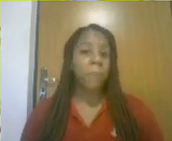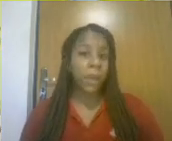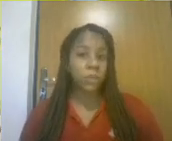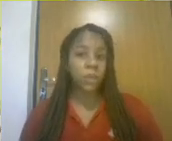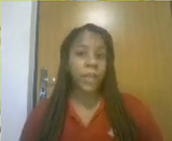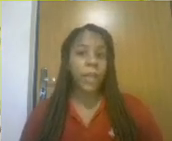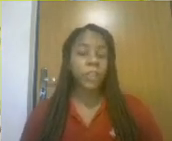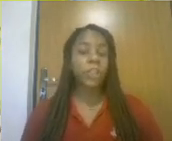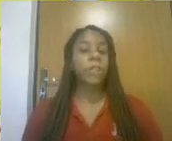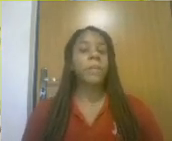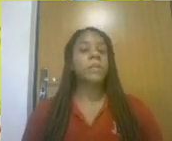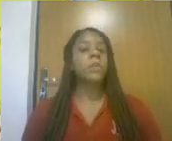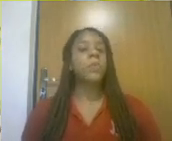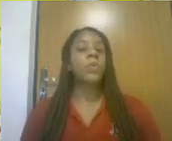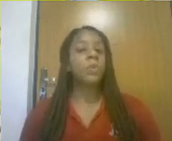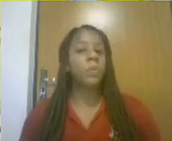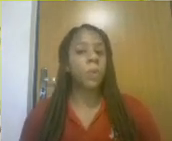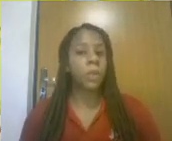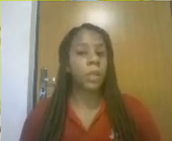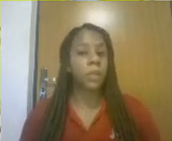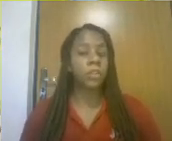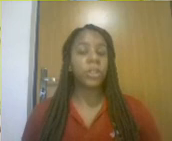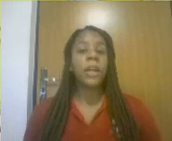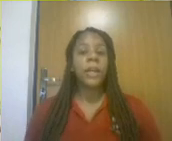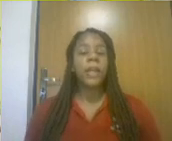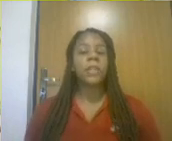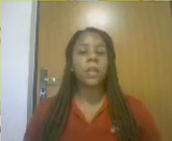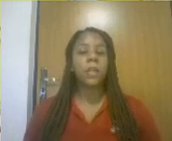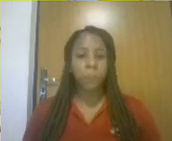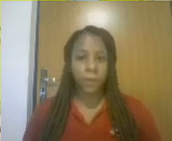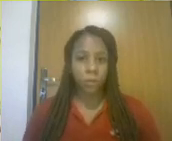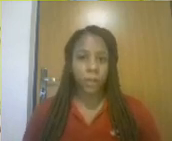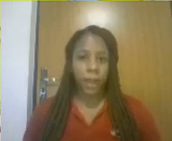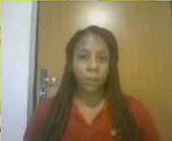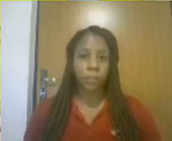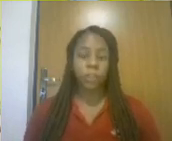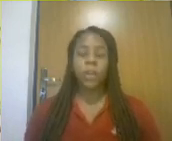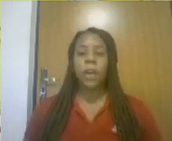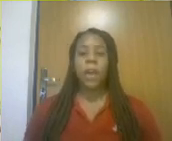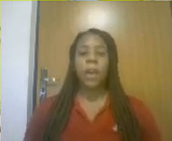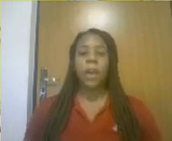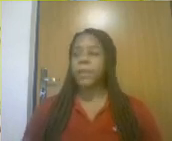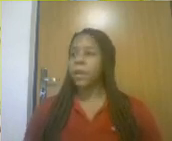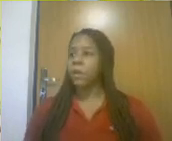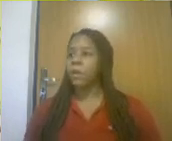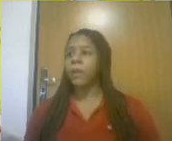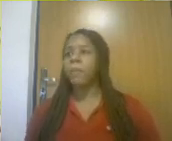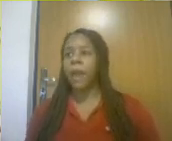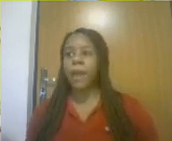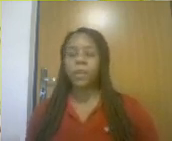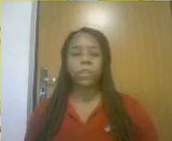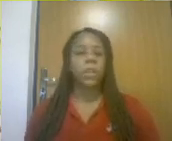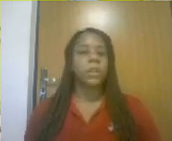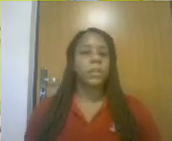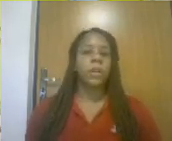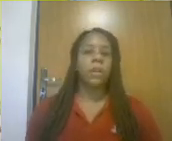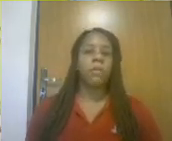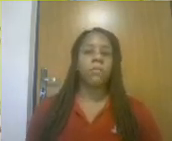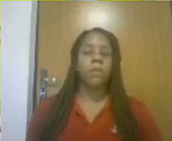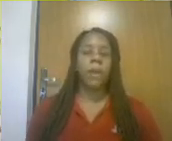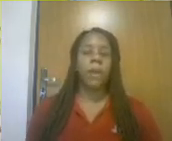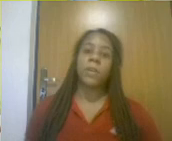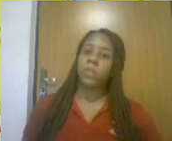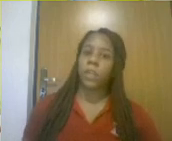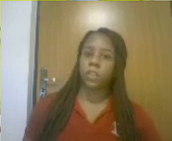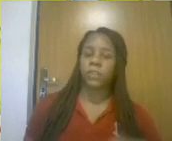Os personagens também são muito importantes. Quem serão os personagens? Serão animais?